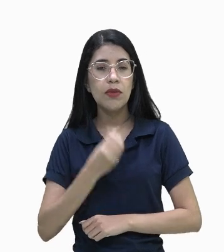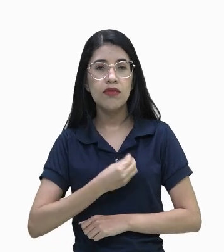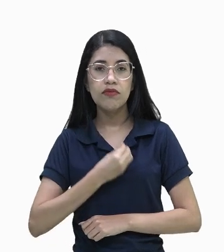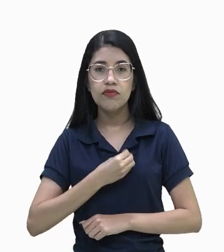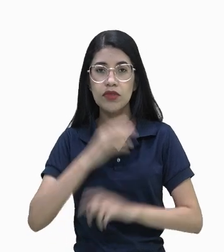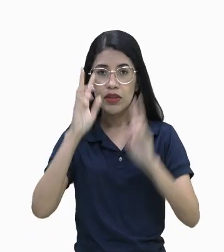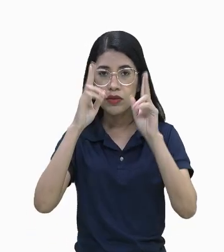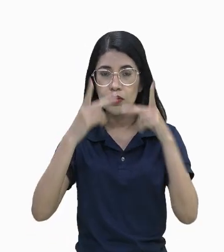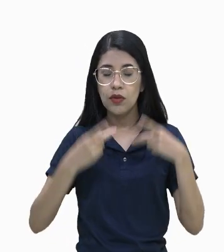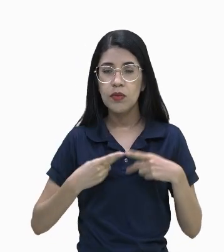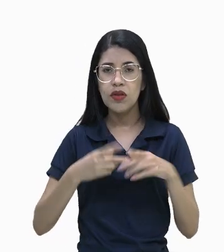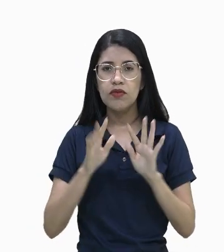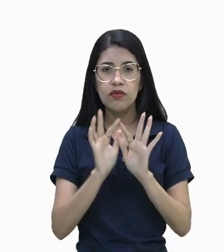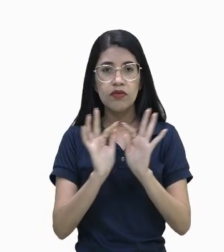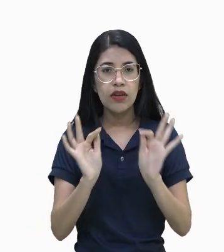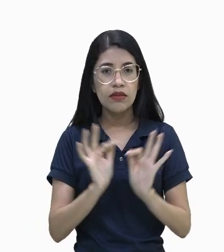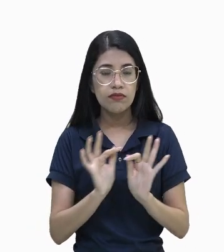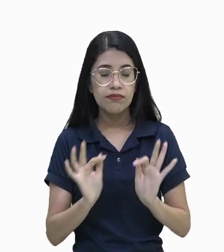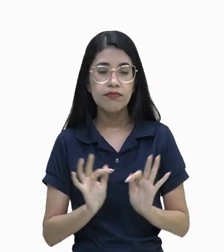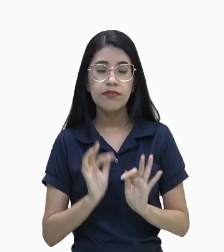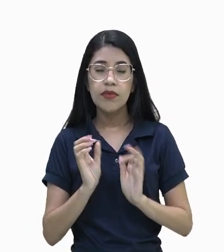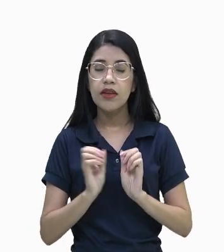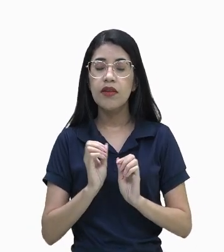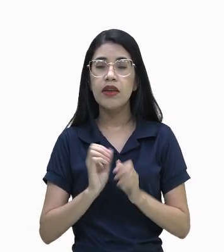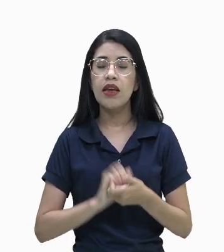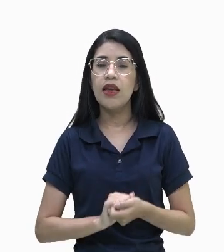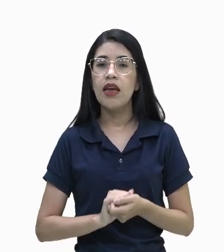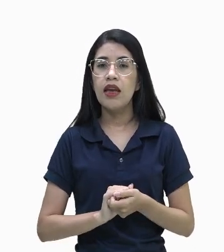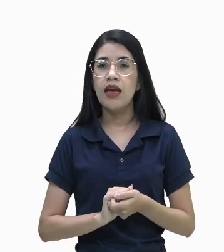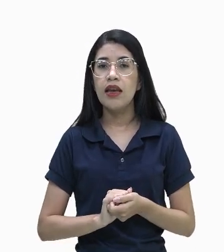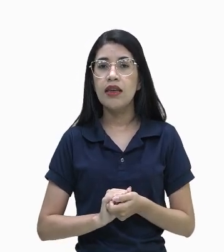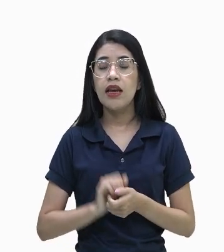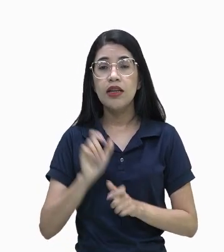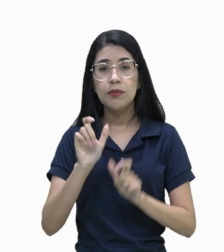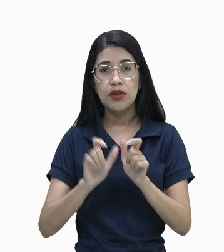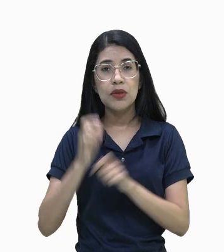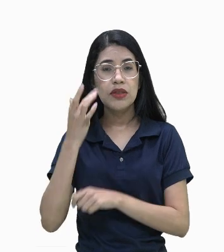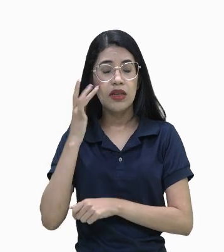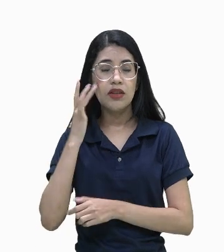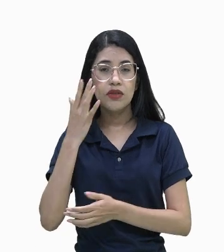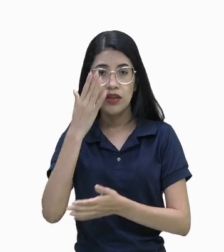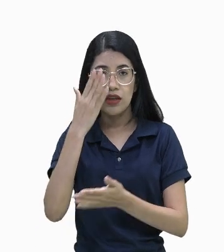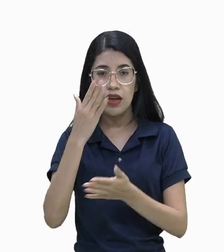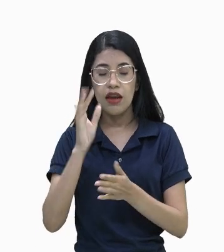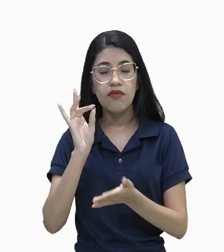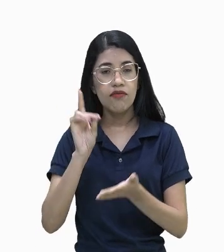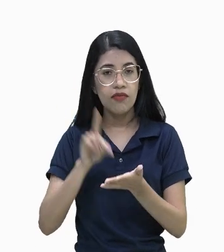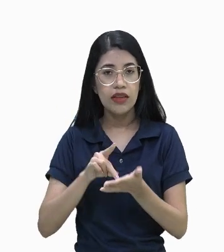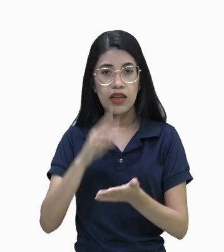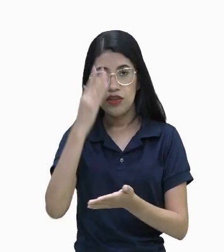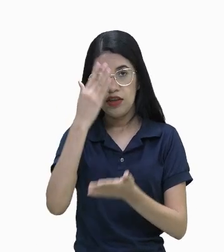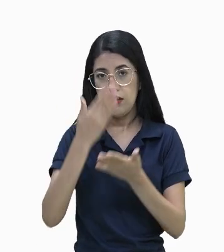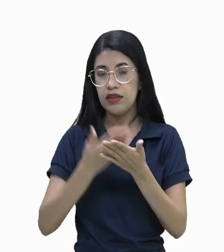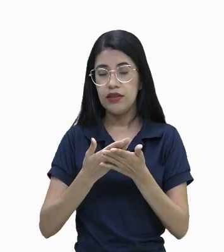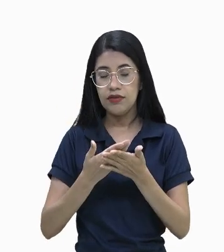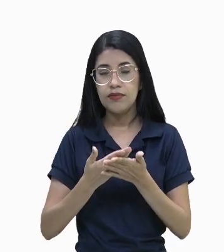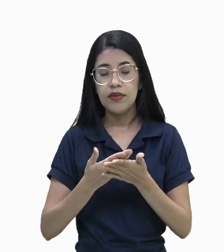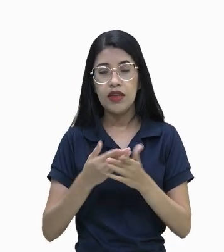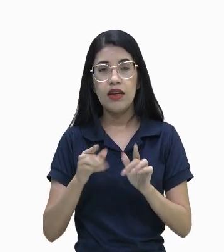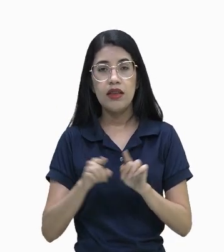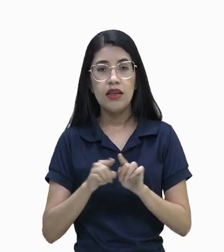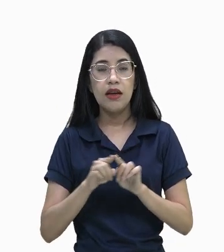Essas falas que são tidas como verdades em nossa sociedade, né? Ou ainda,